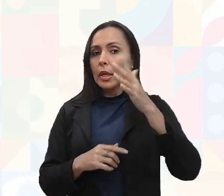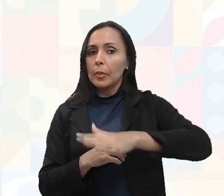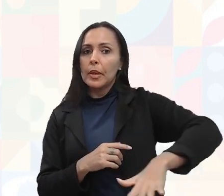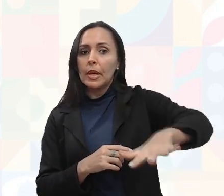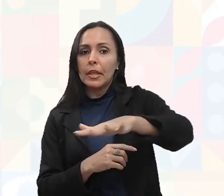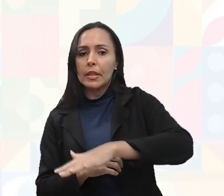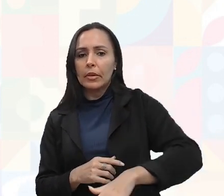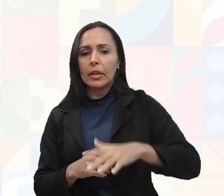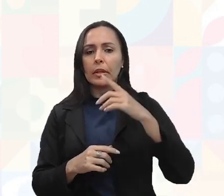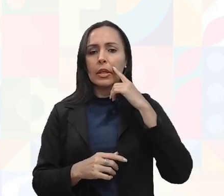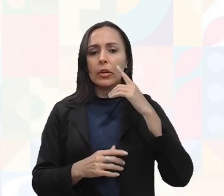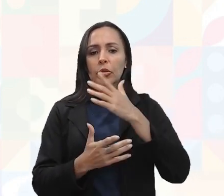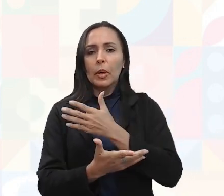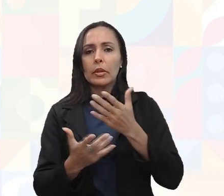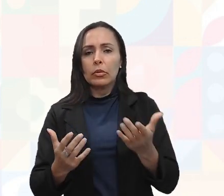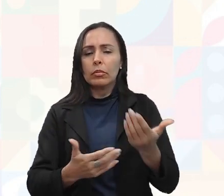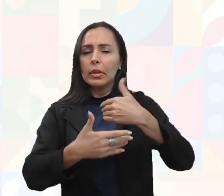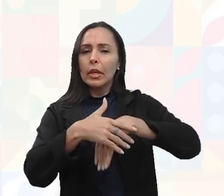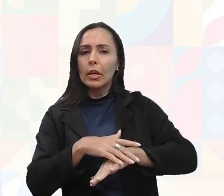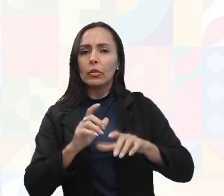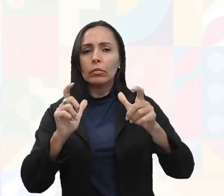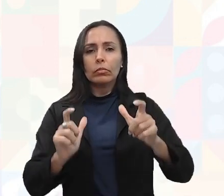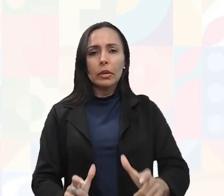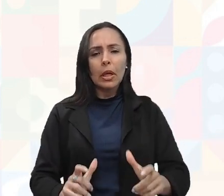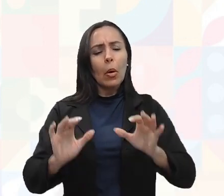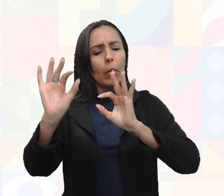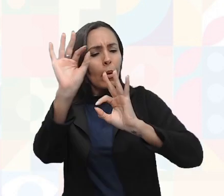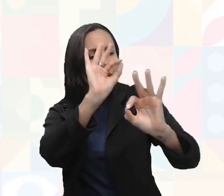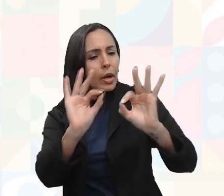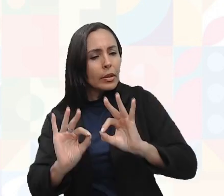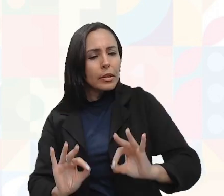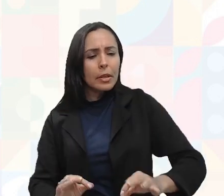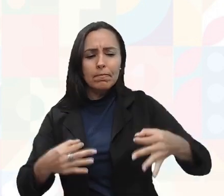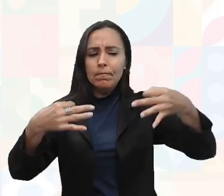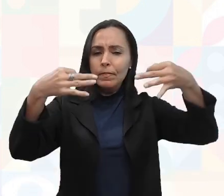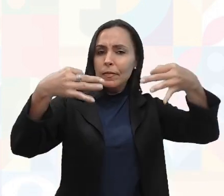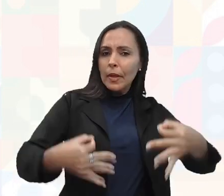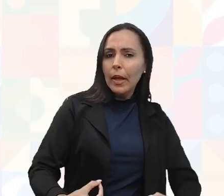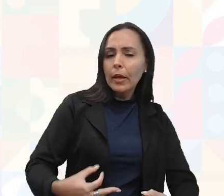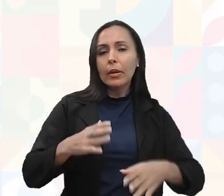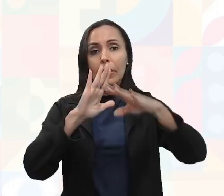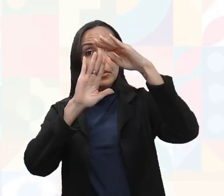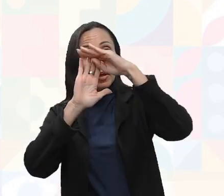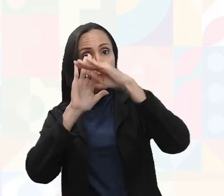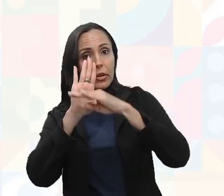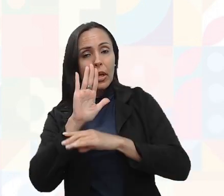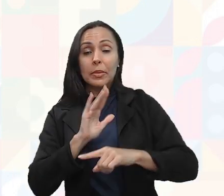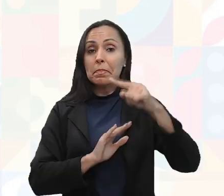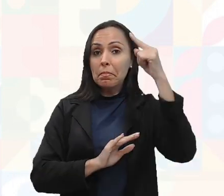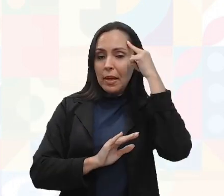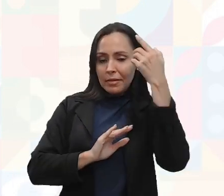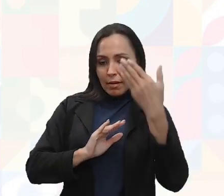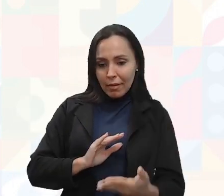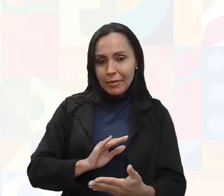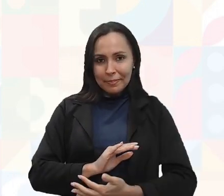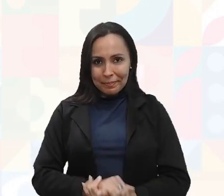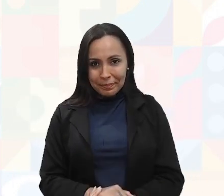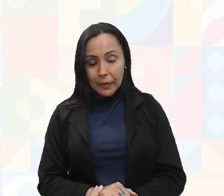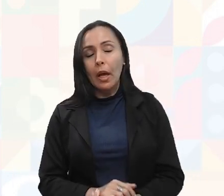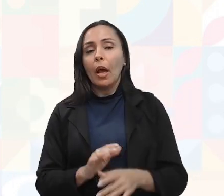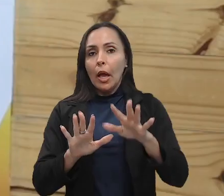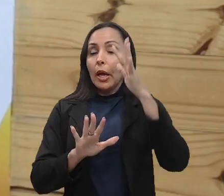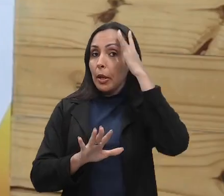esse espaço interior muito bem organizado, planejado e pensado. Imagina a gente estar